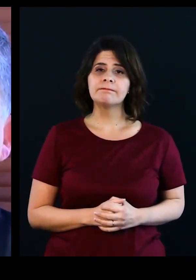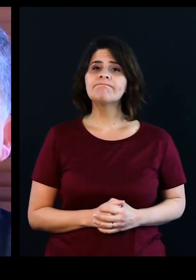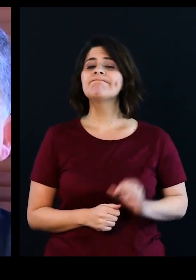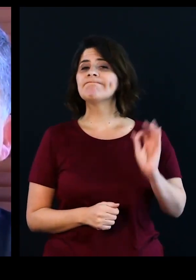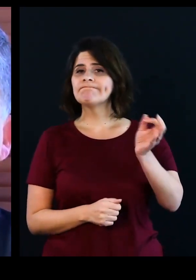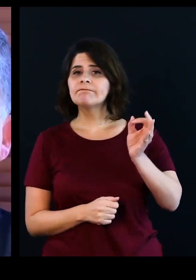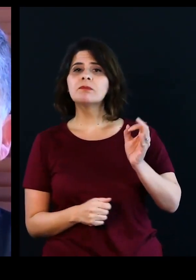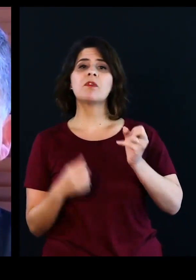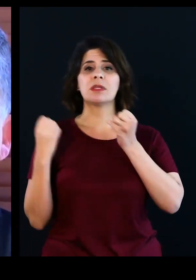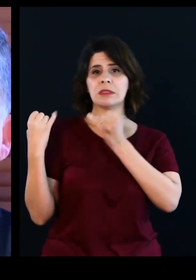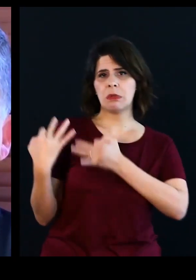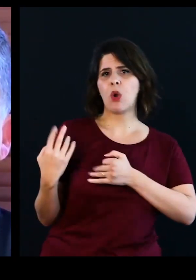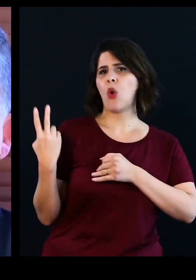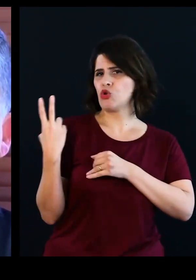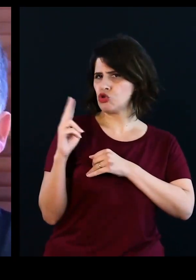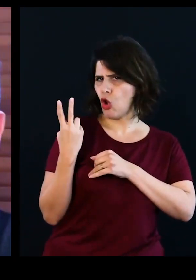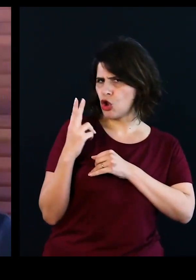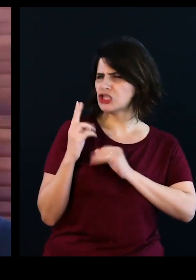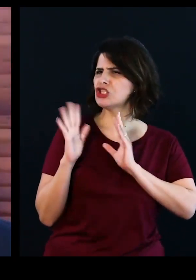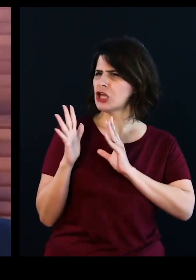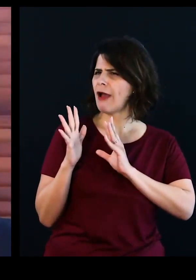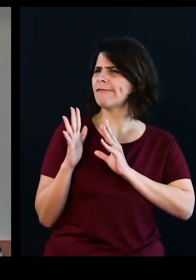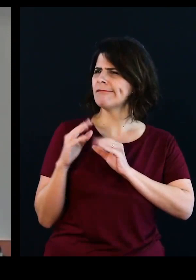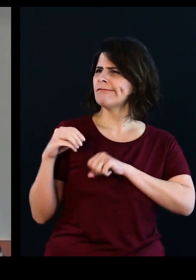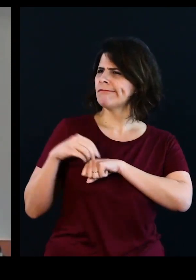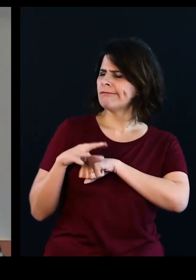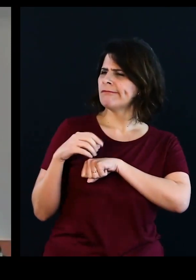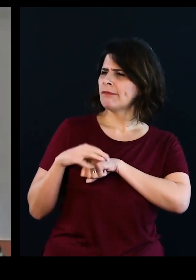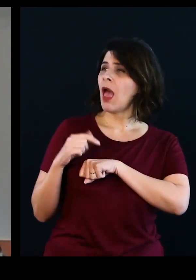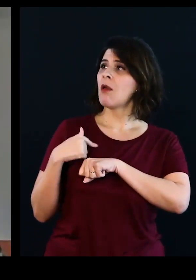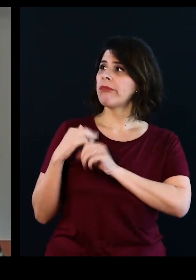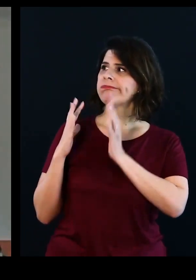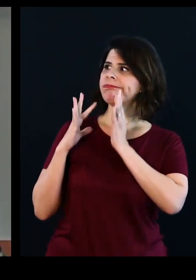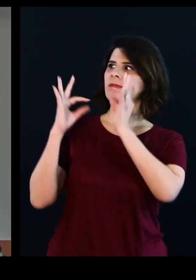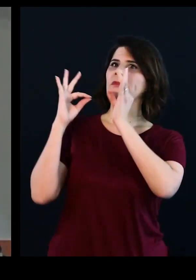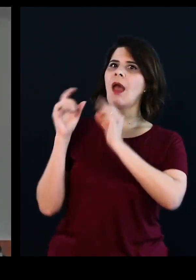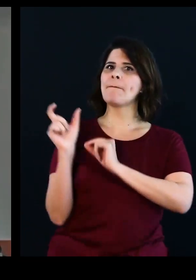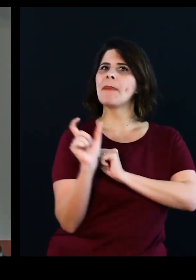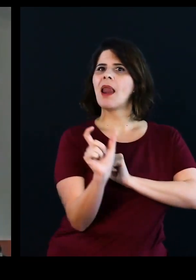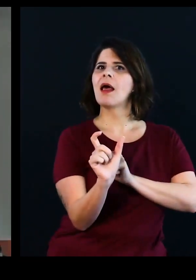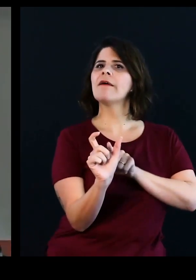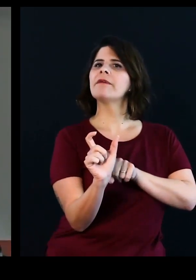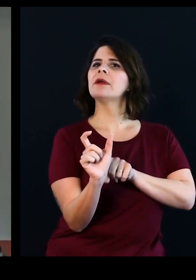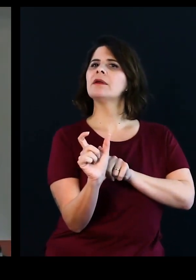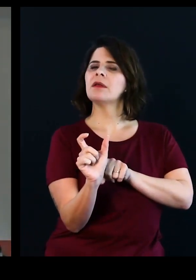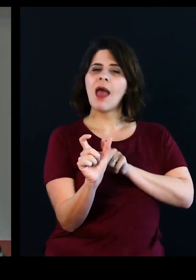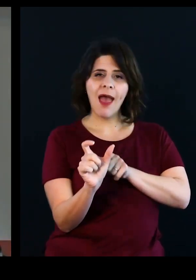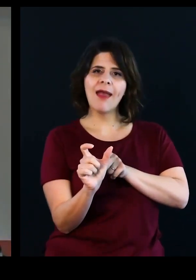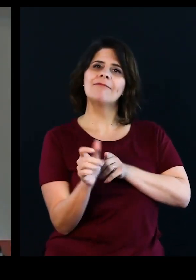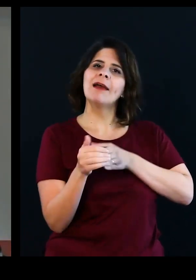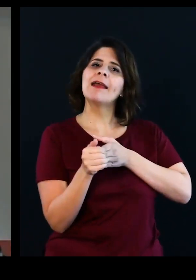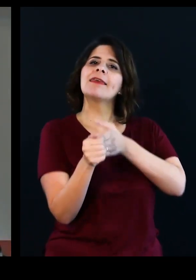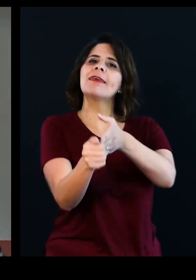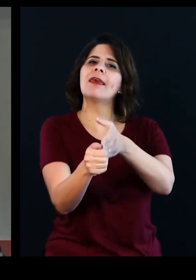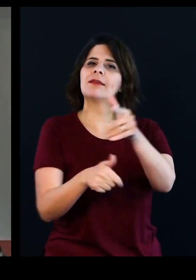algumas coisas, tanto você quanto o Hugo, que me chamaram muito a atenção, algumas palavras-chave que eu acho que estão orientando o nosso